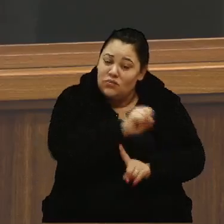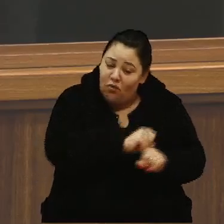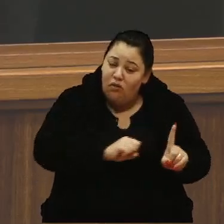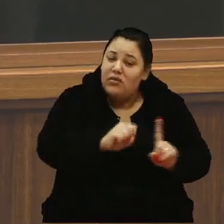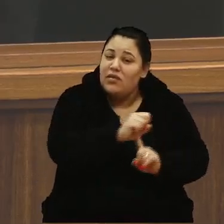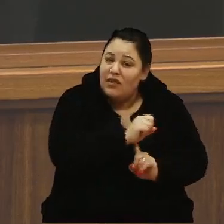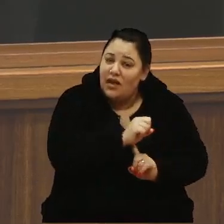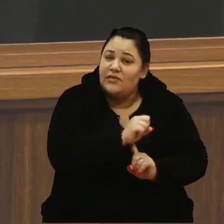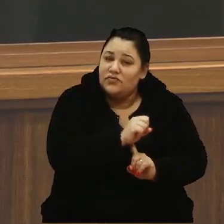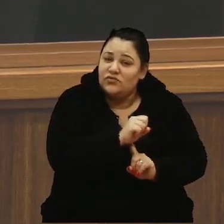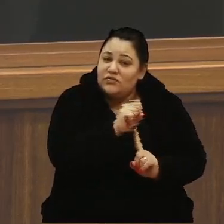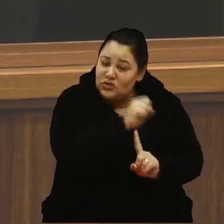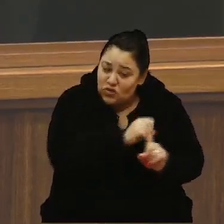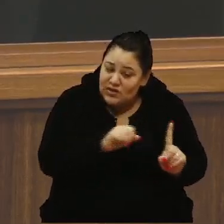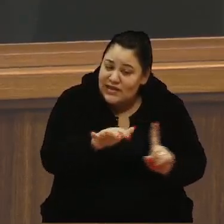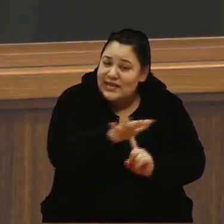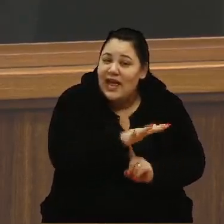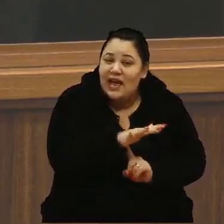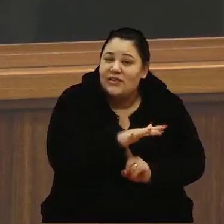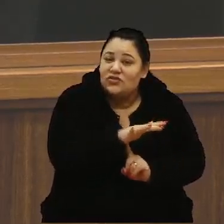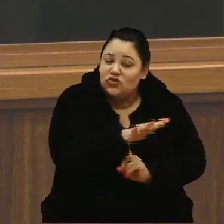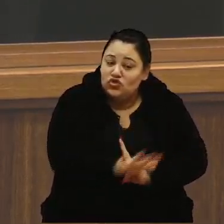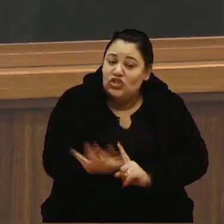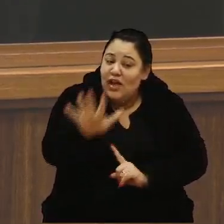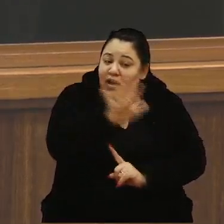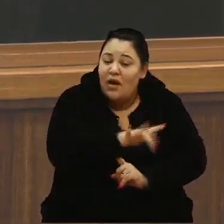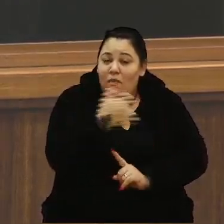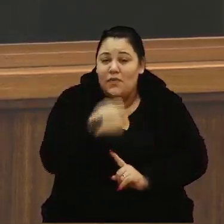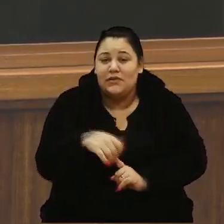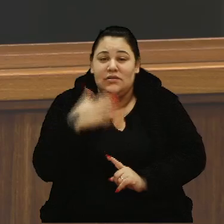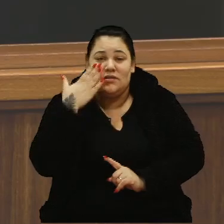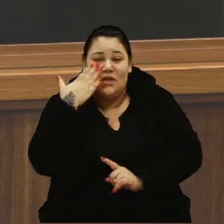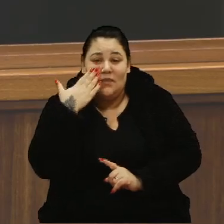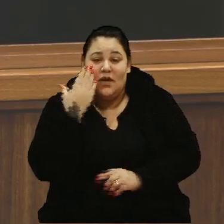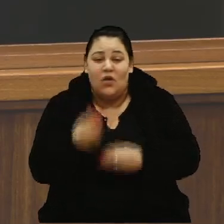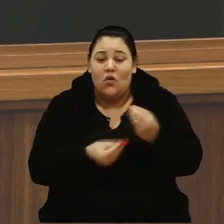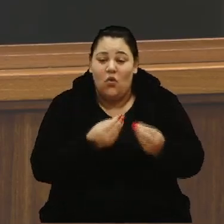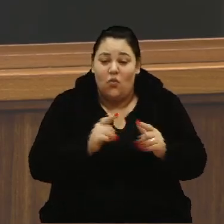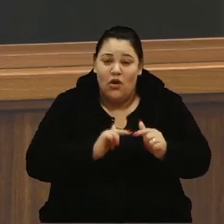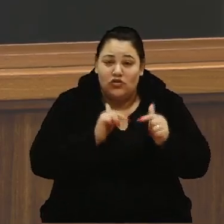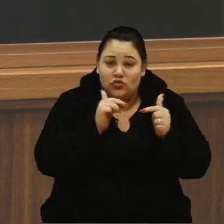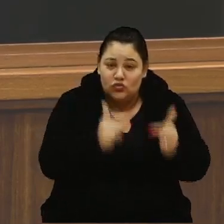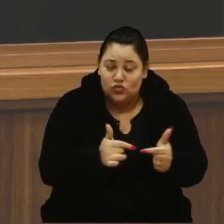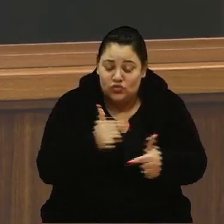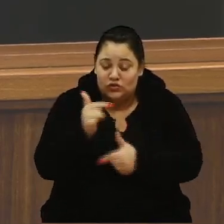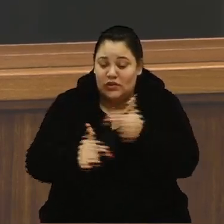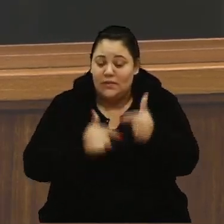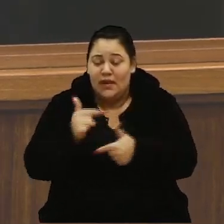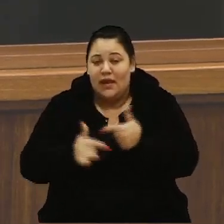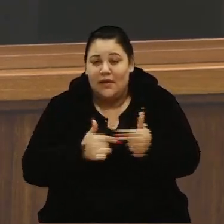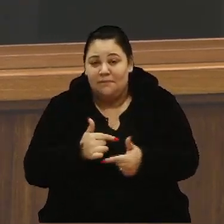que a sociedade saiba também como agir, como ajudar, como trabalhar nessas questões